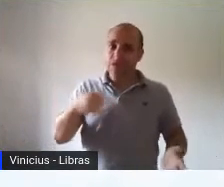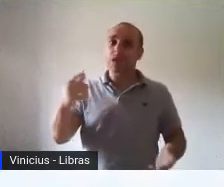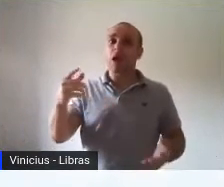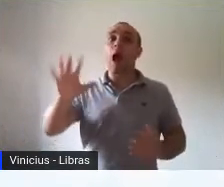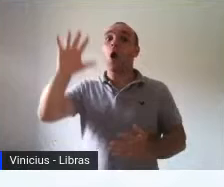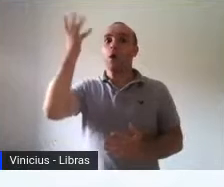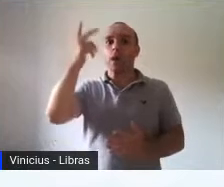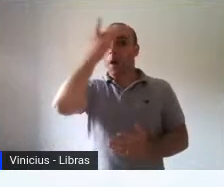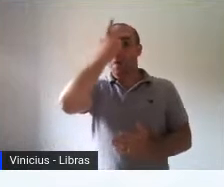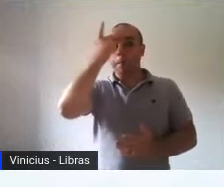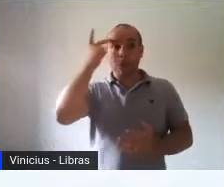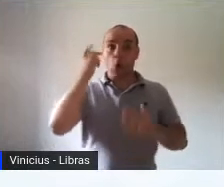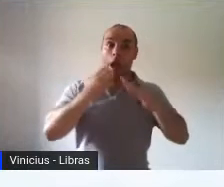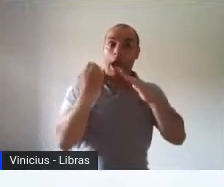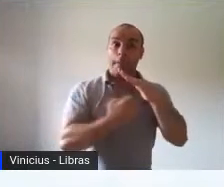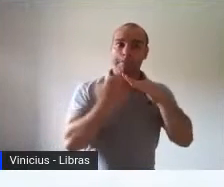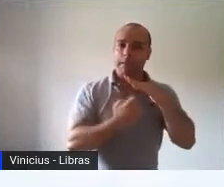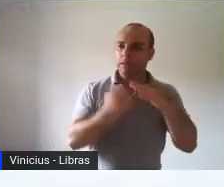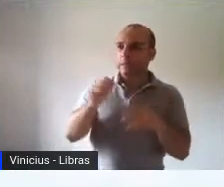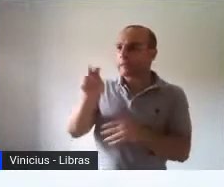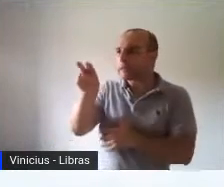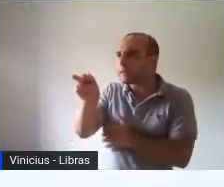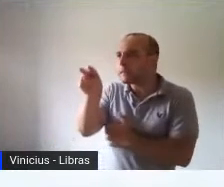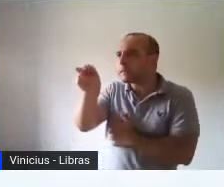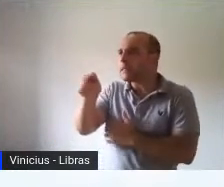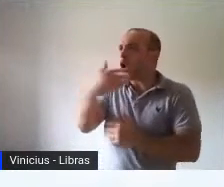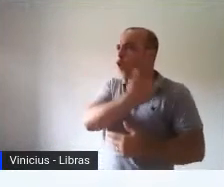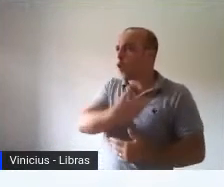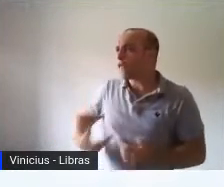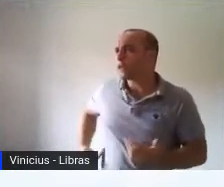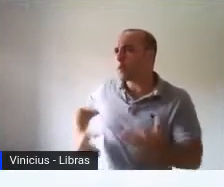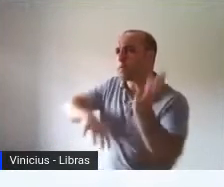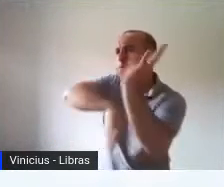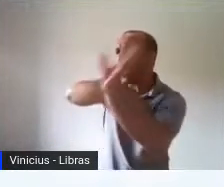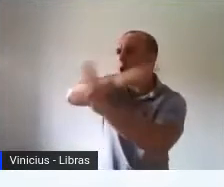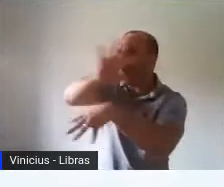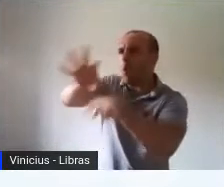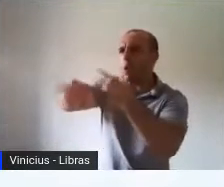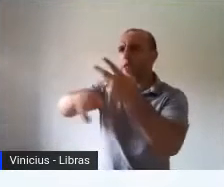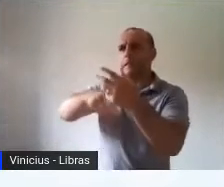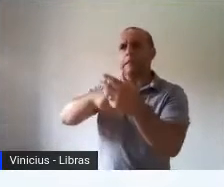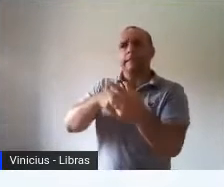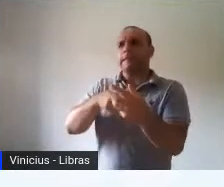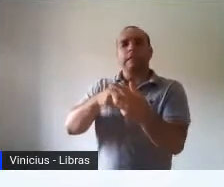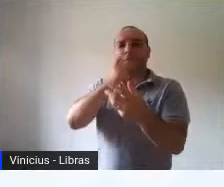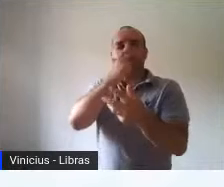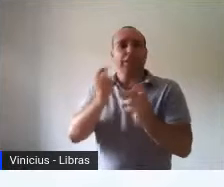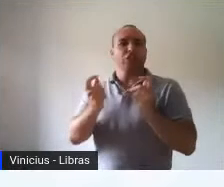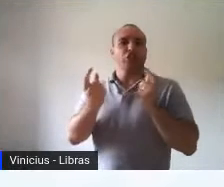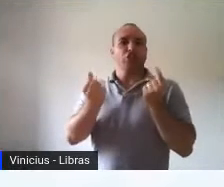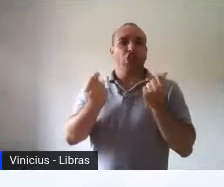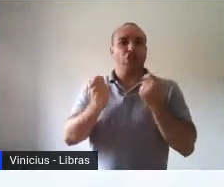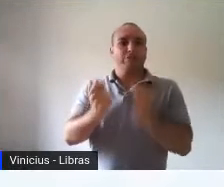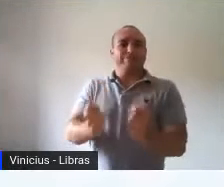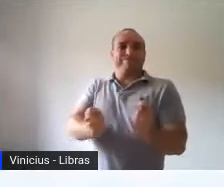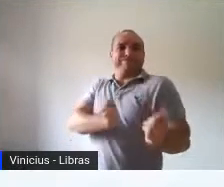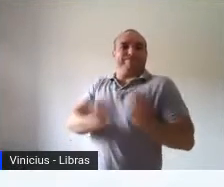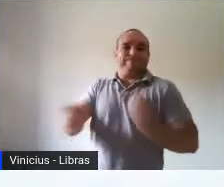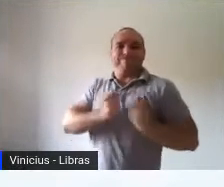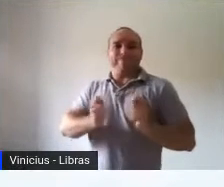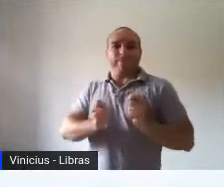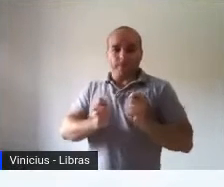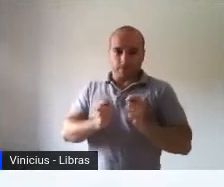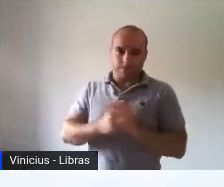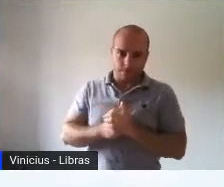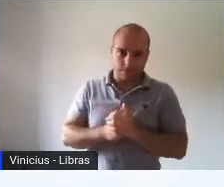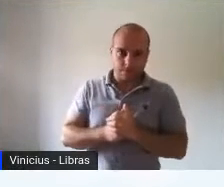final, no ano de 2019, já tinha ocorrido uma desvalorização do real, que o principal fator que está gerando inflação,